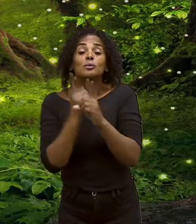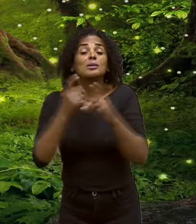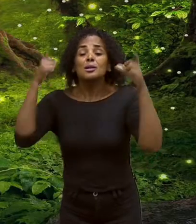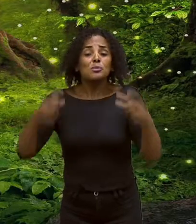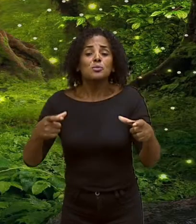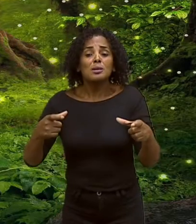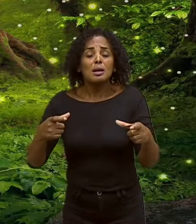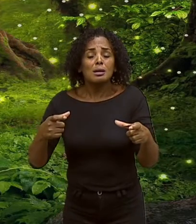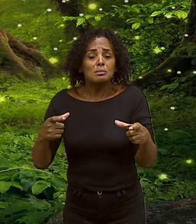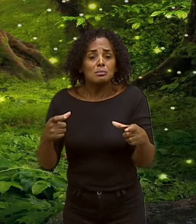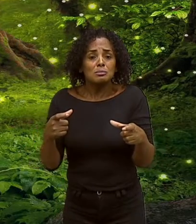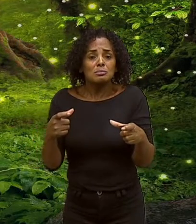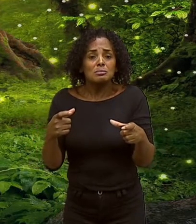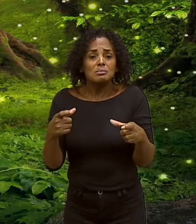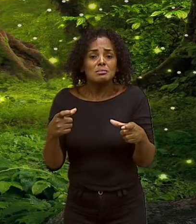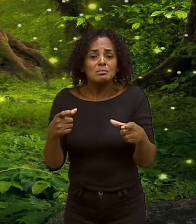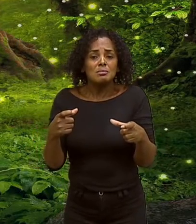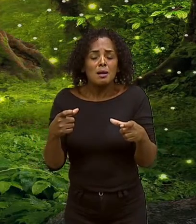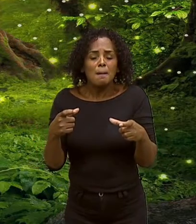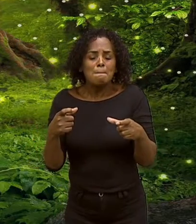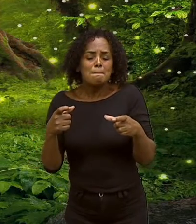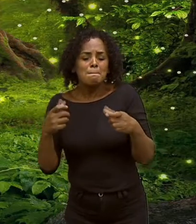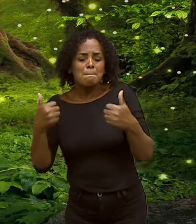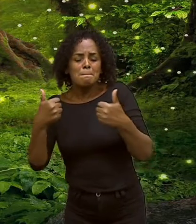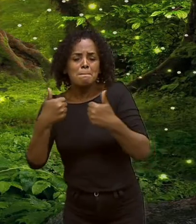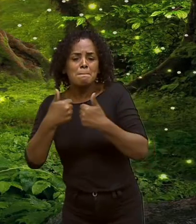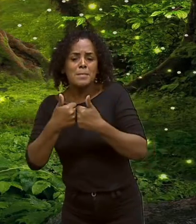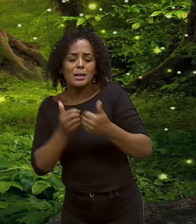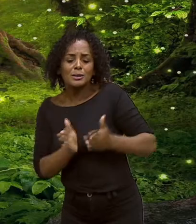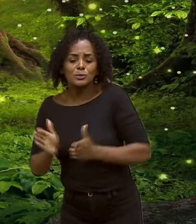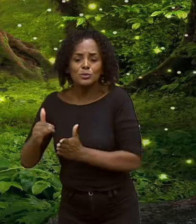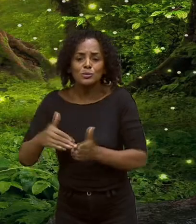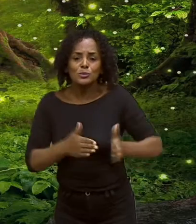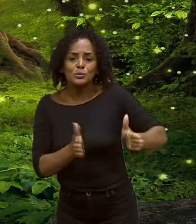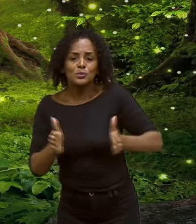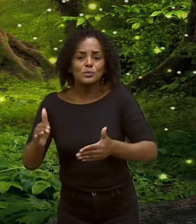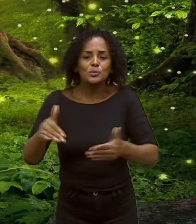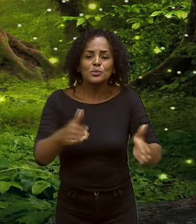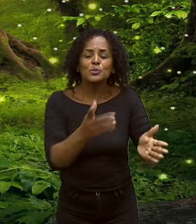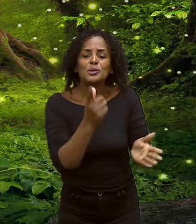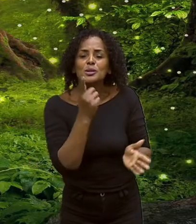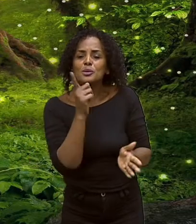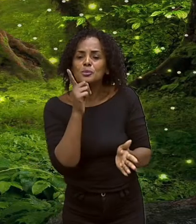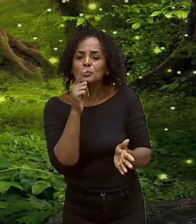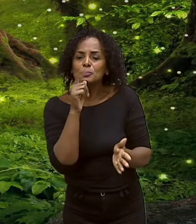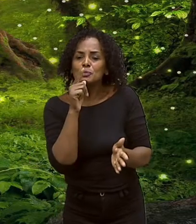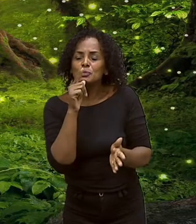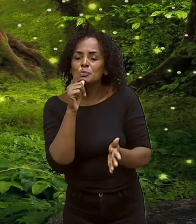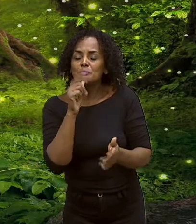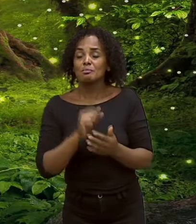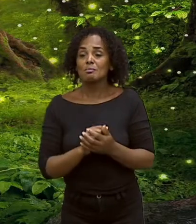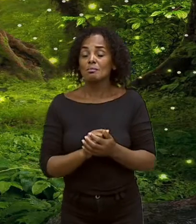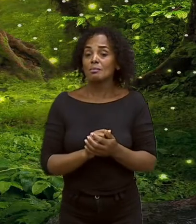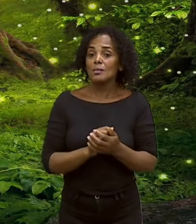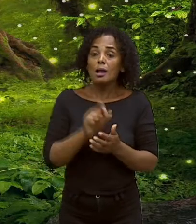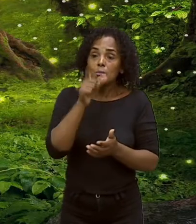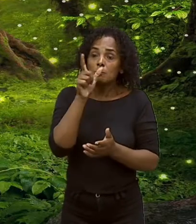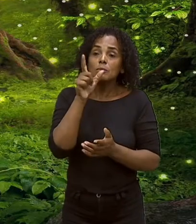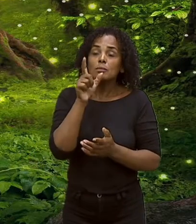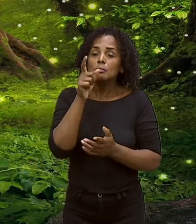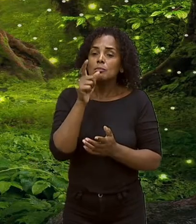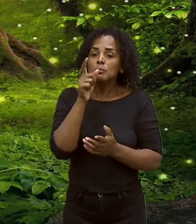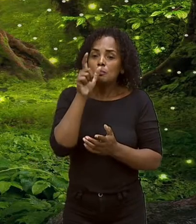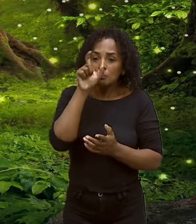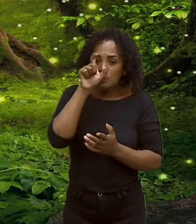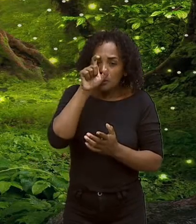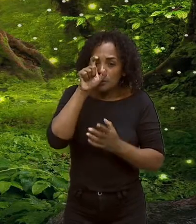encontrar?" "Na beira desse rio é o lugar. E sorvete de coruja é o que ele gosta